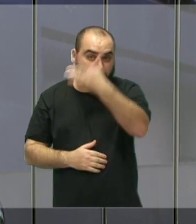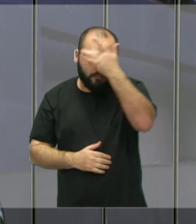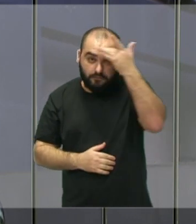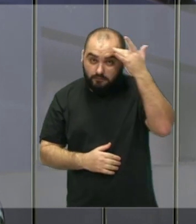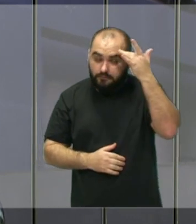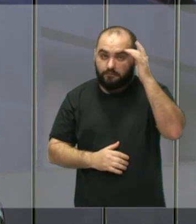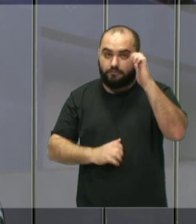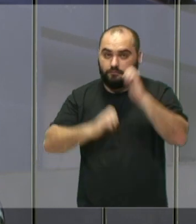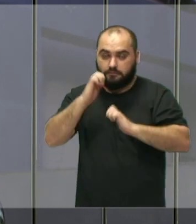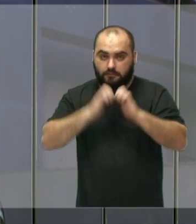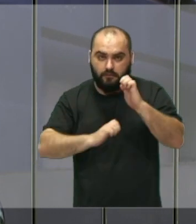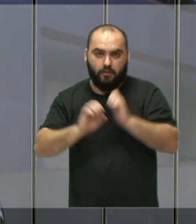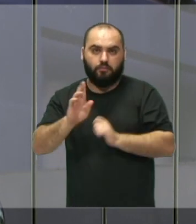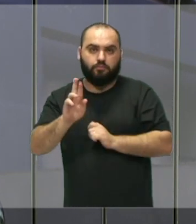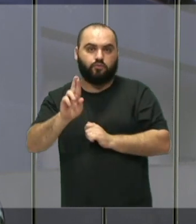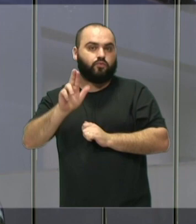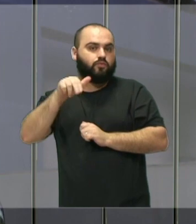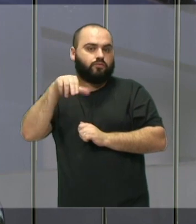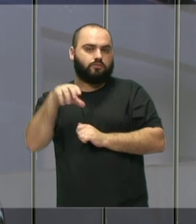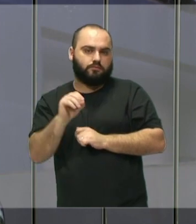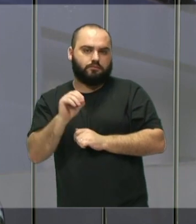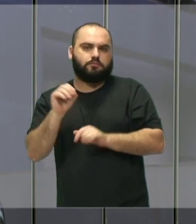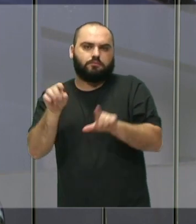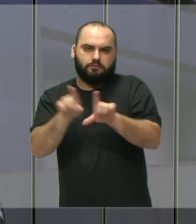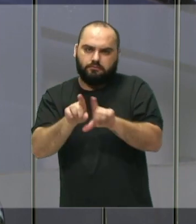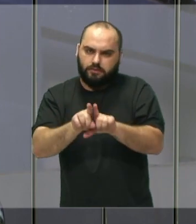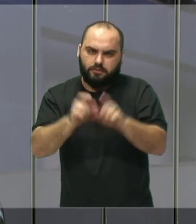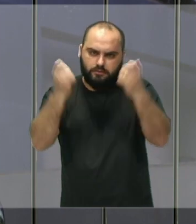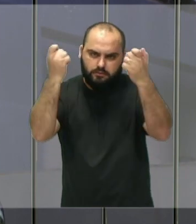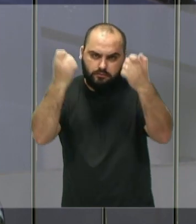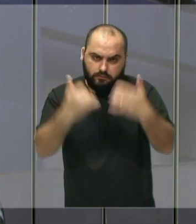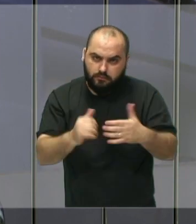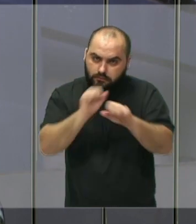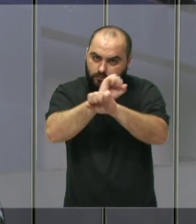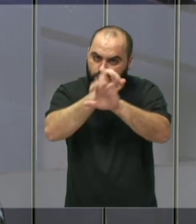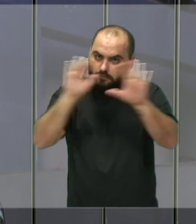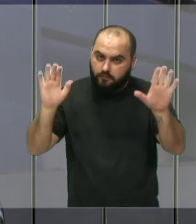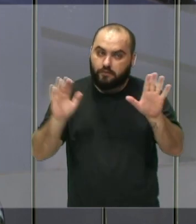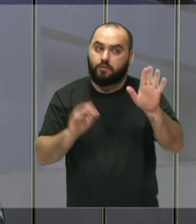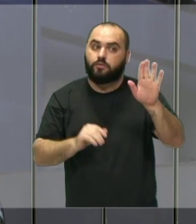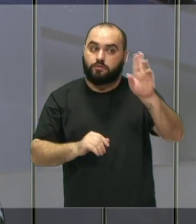Claros, o Bruno, até para frisar bem isso, ele foi muito